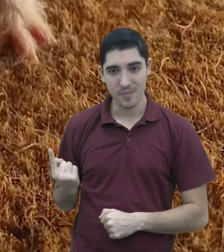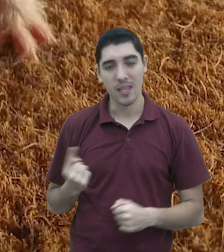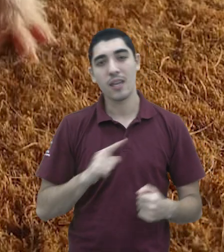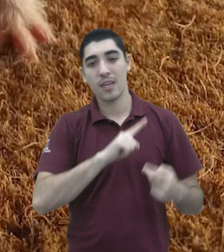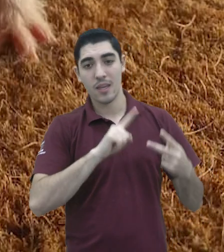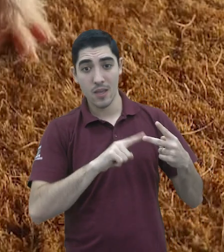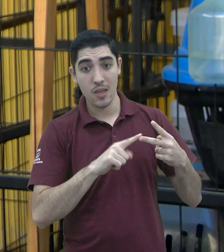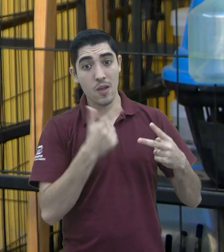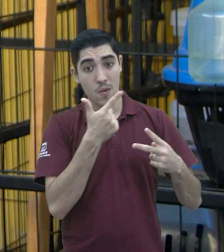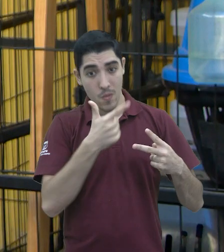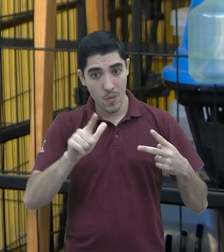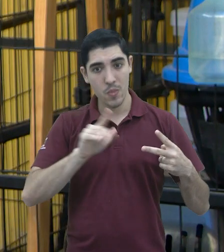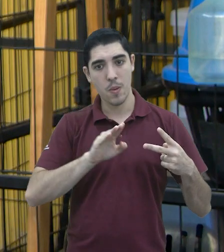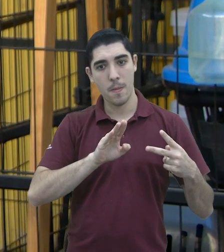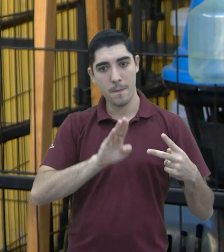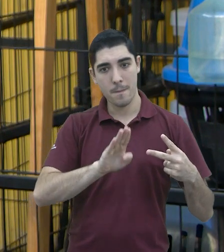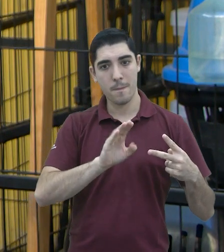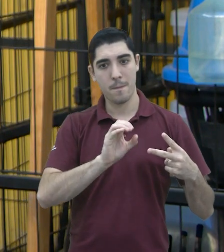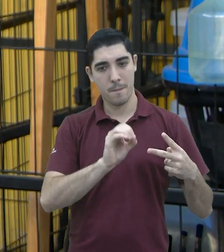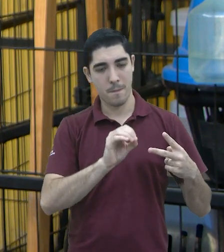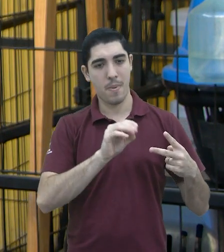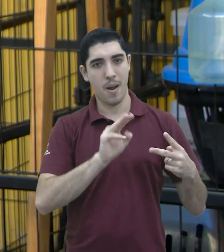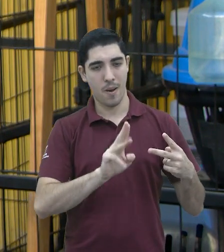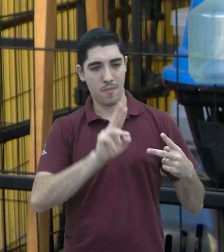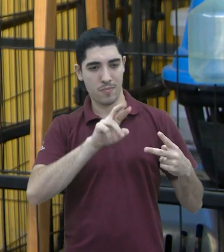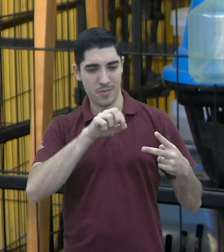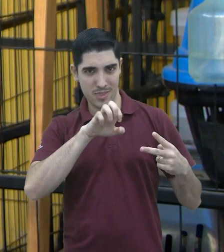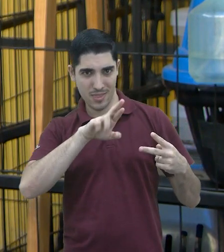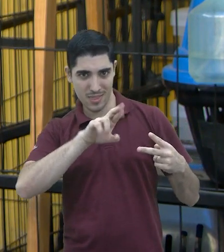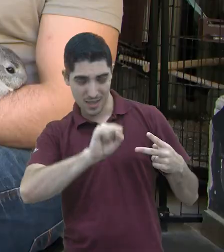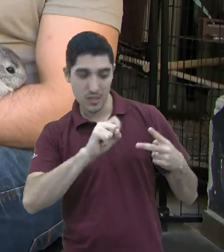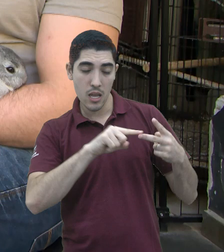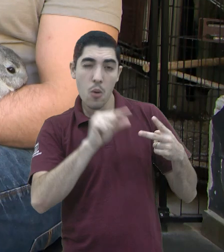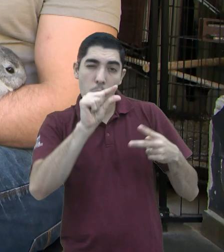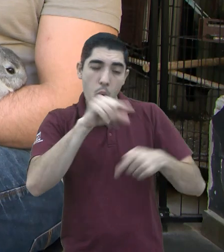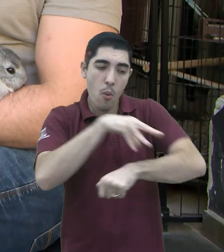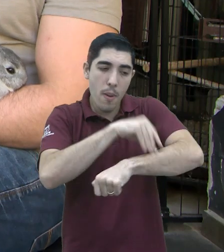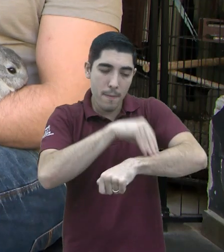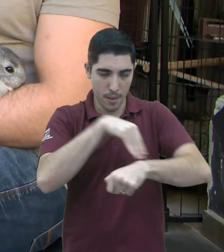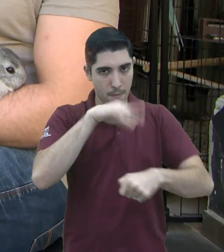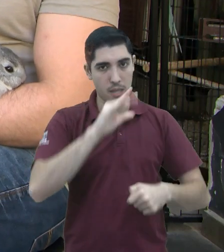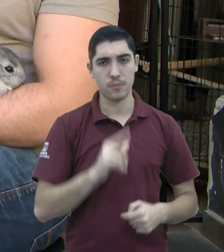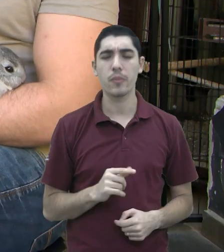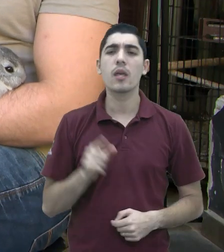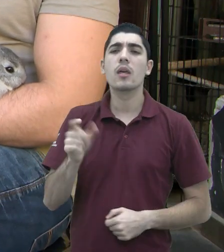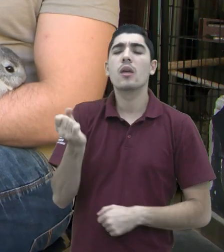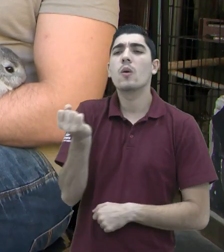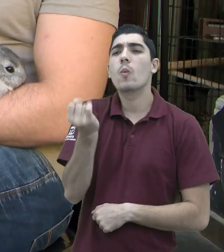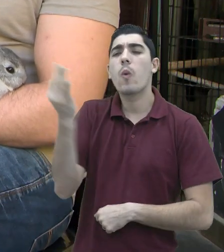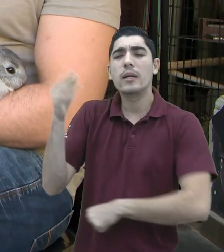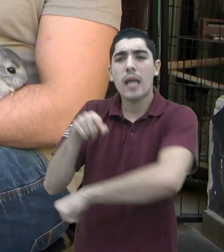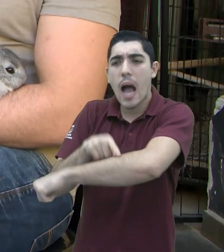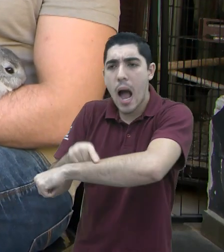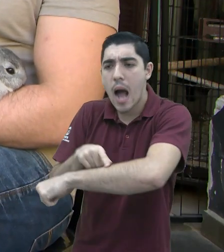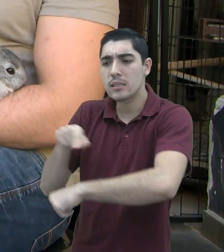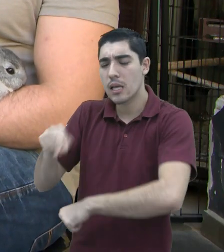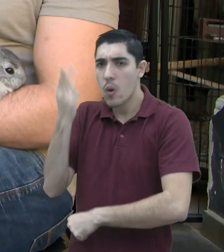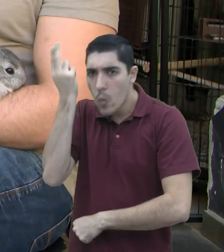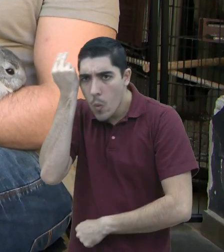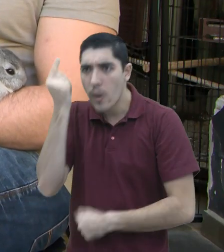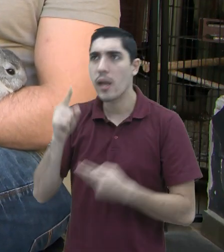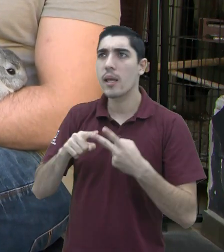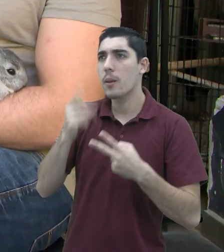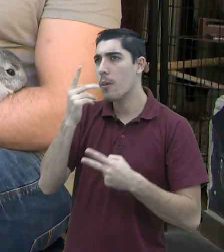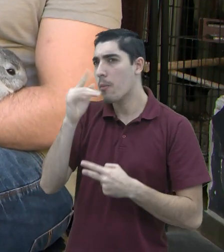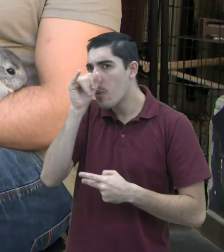patinhas, que parecem um sapatinho. Sim. Já os brownies, que já tem um pouquinho mais de pelo. E você tem noção mais ou menos de quantas raças, tanto de coelhos quanto